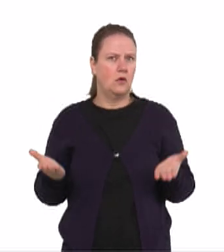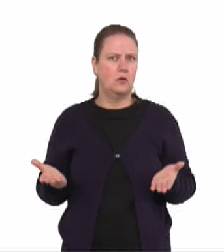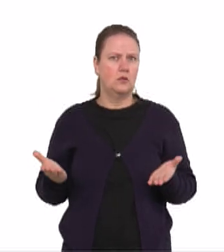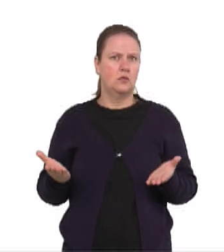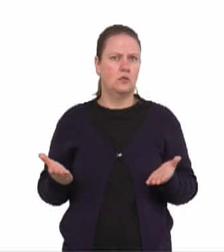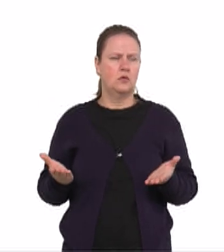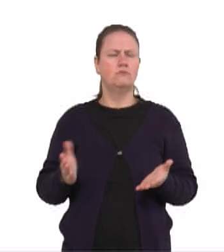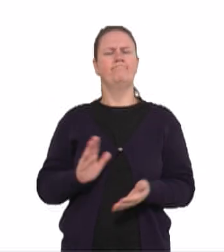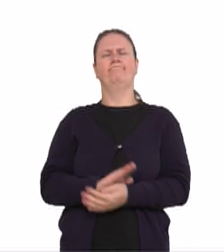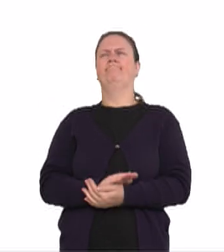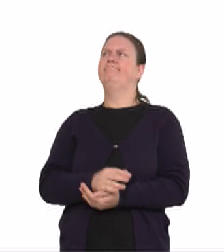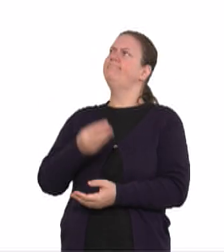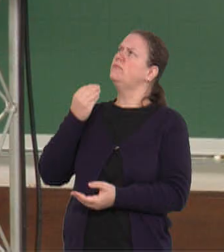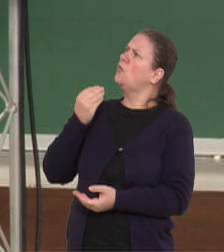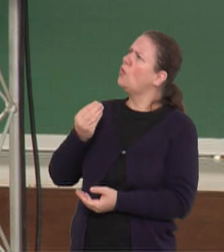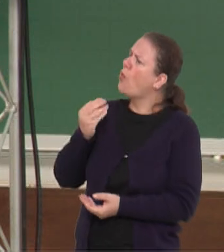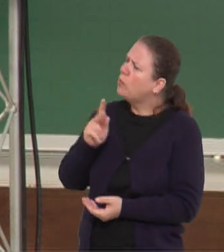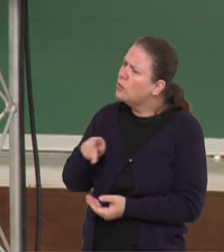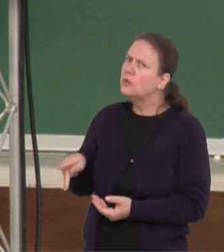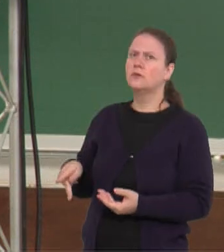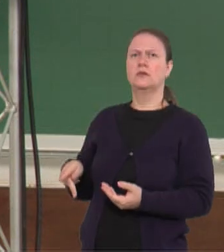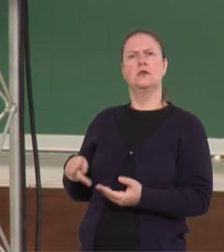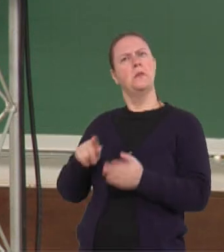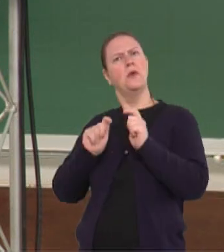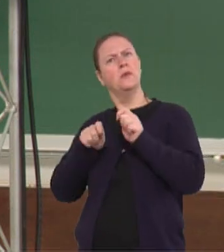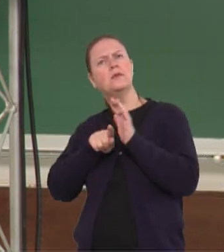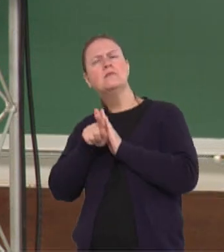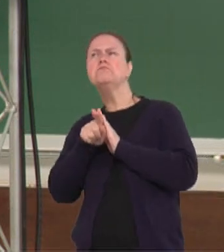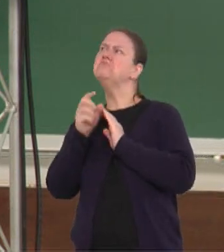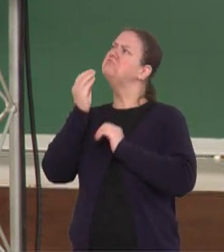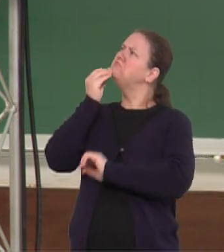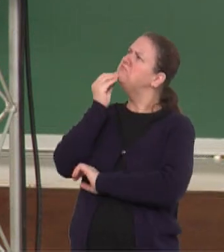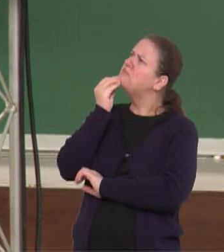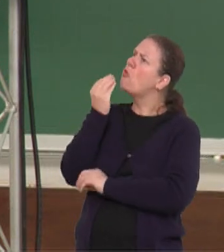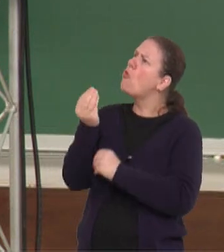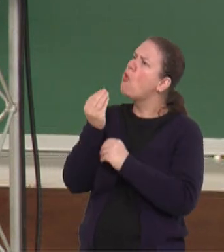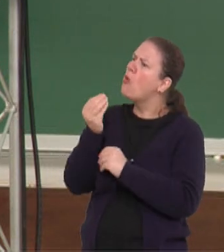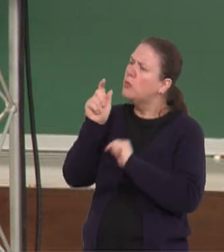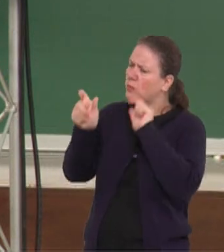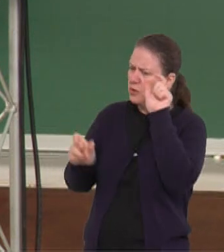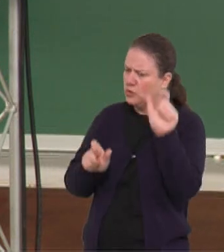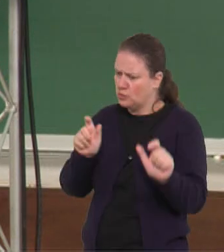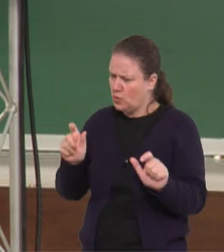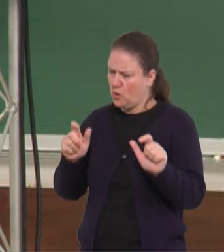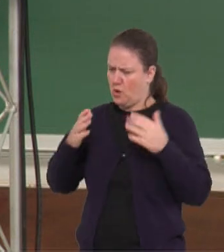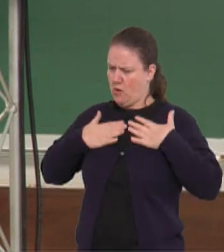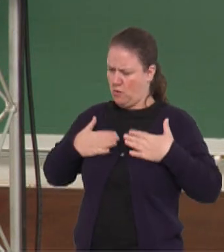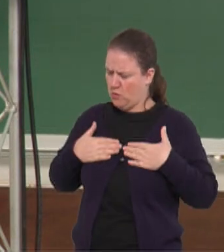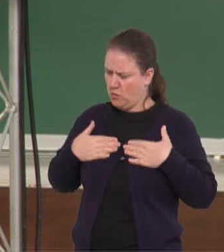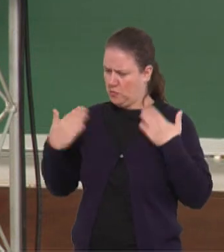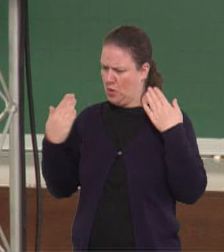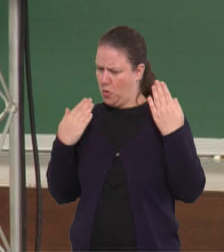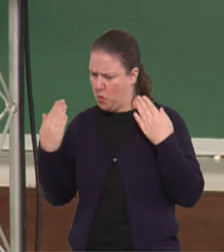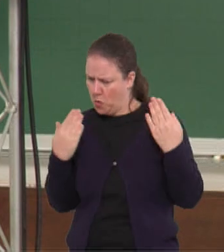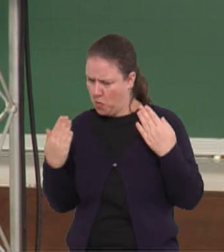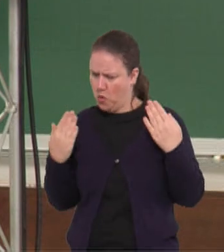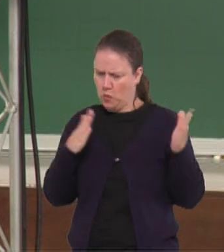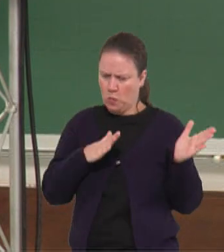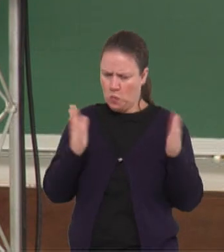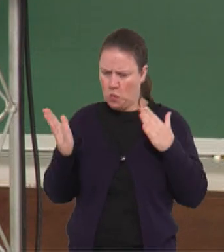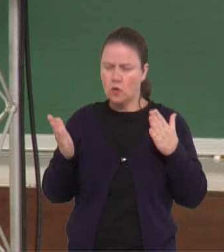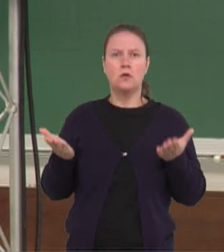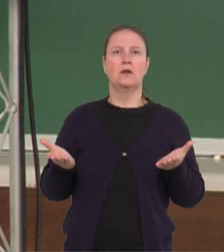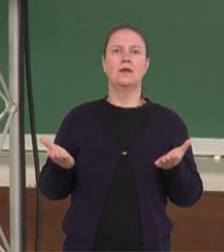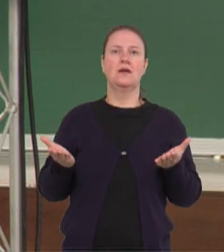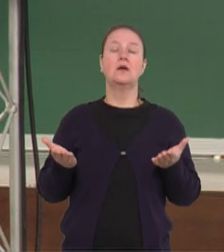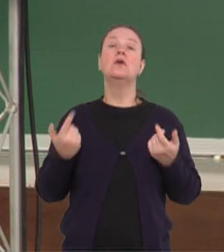Gente, é outra coisa. Você vê como é que a língua portuguesa é. Nós não vamos aprender as coisas estanques assim para fazer prova de língua. A